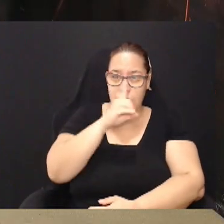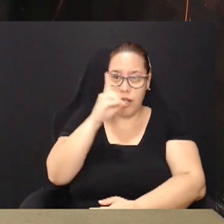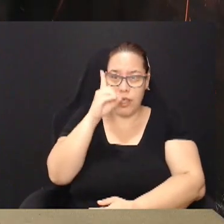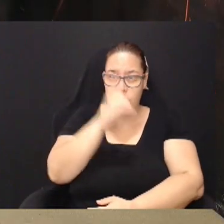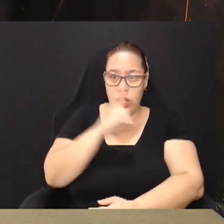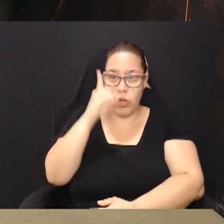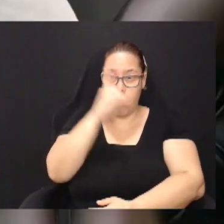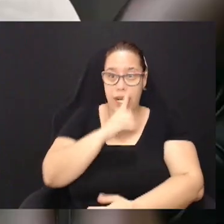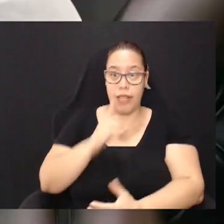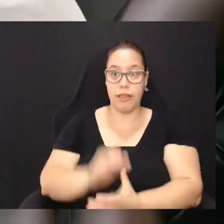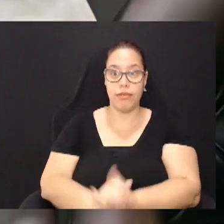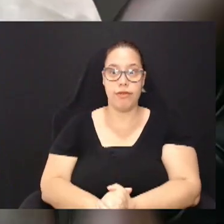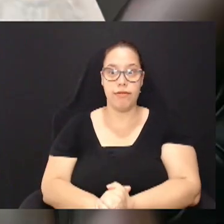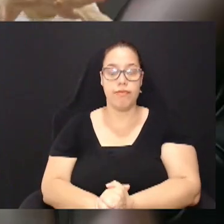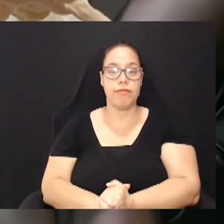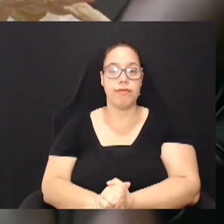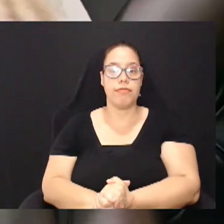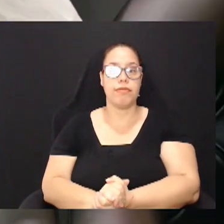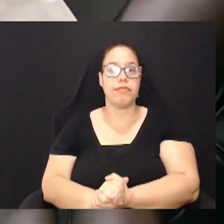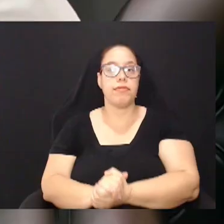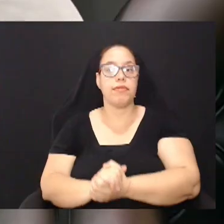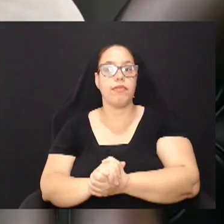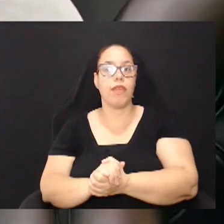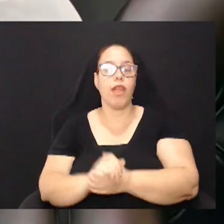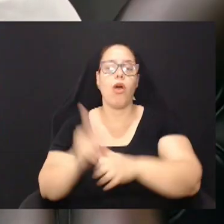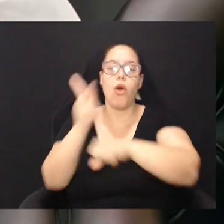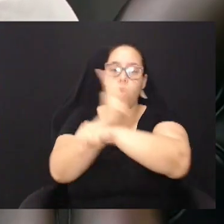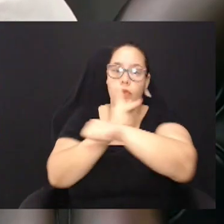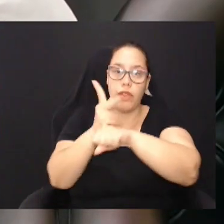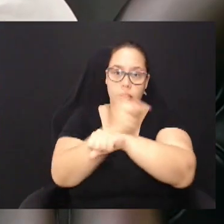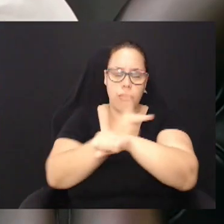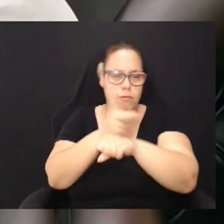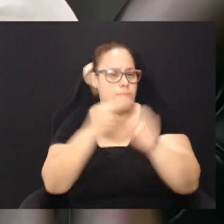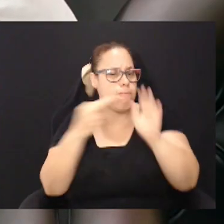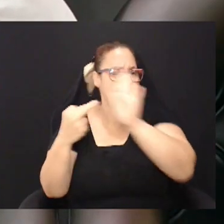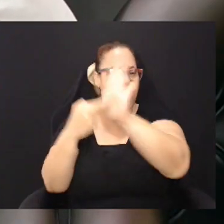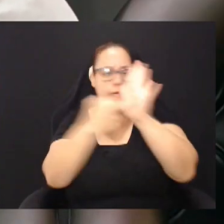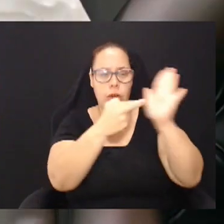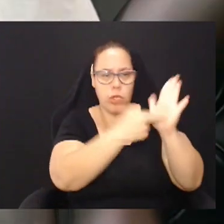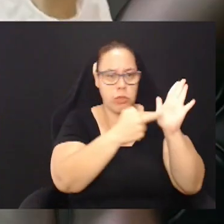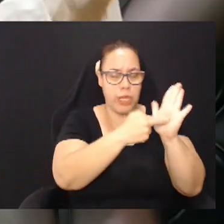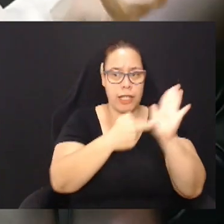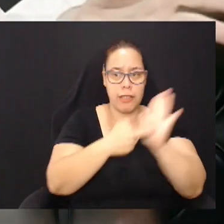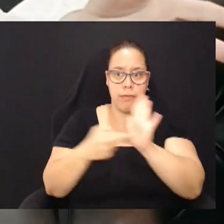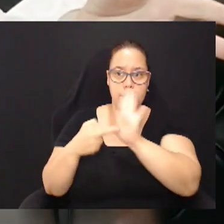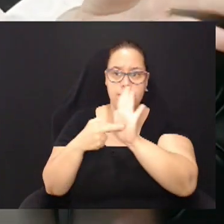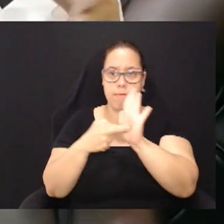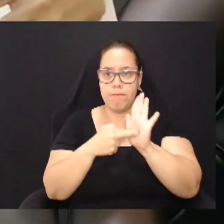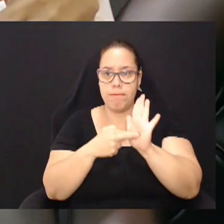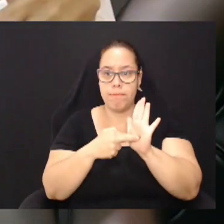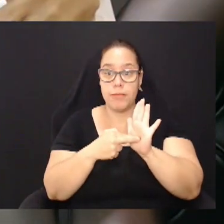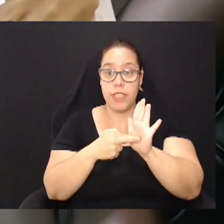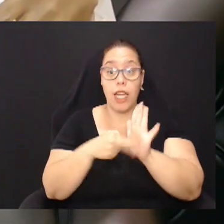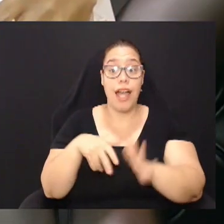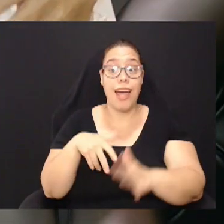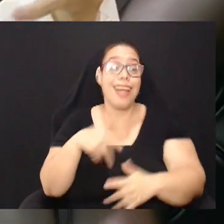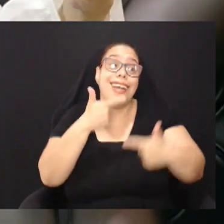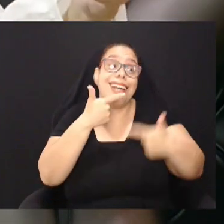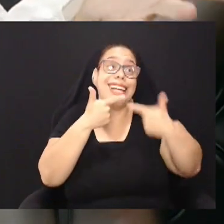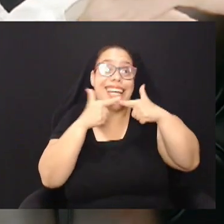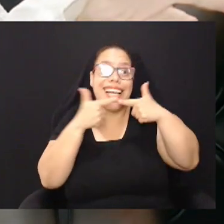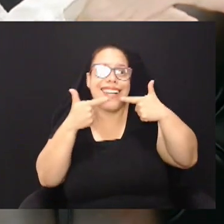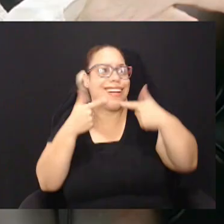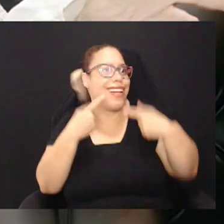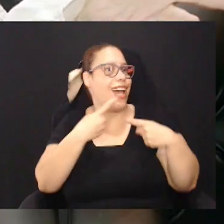Eu leio, eu vou buscar referências, né? E é engraçado, porque